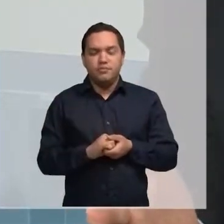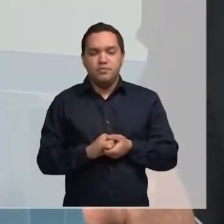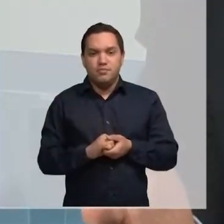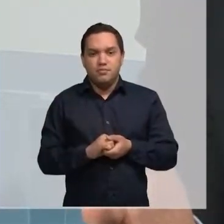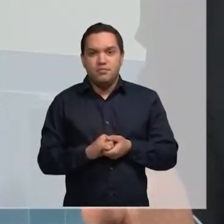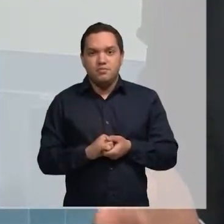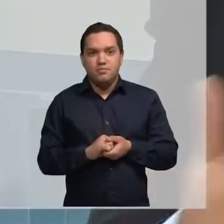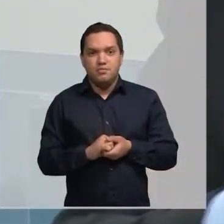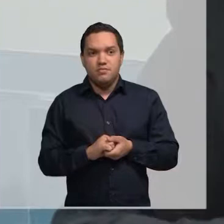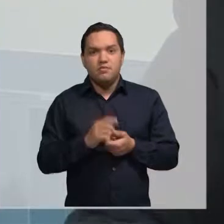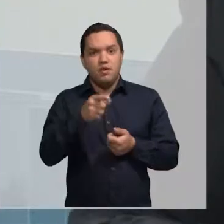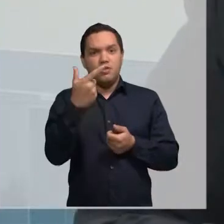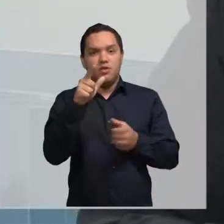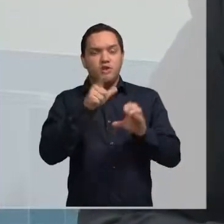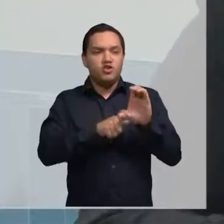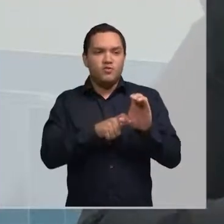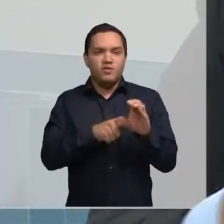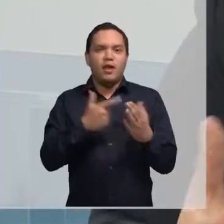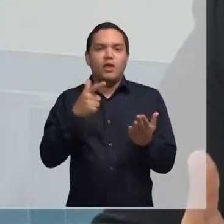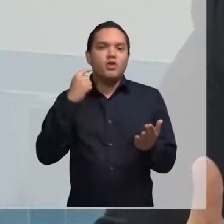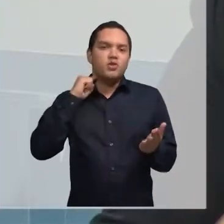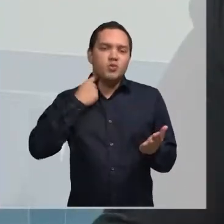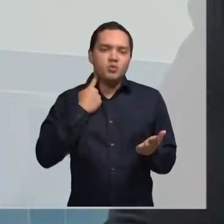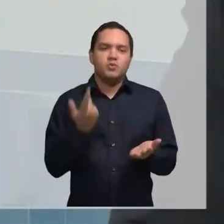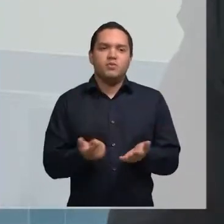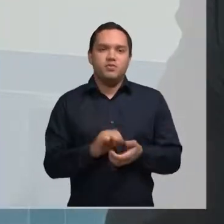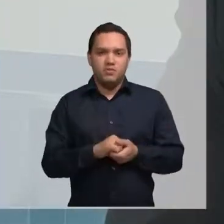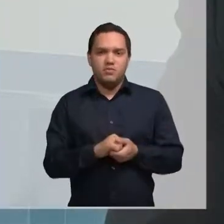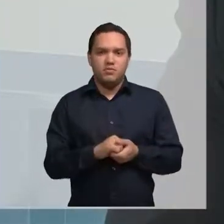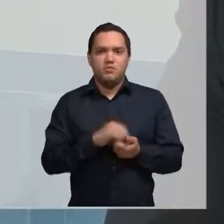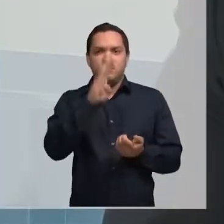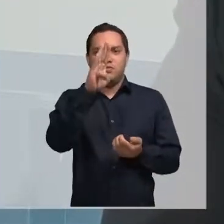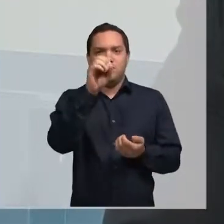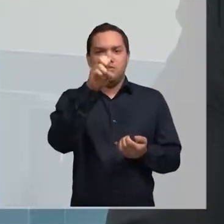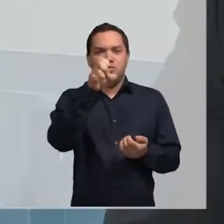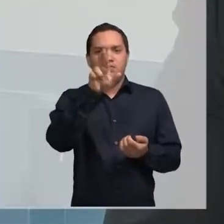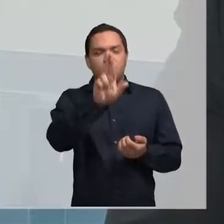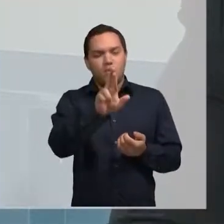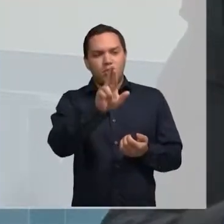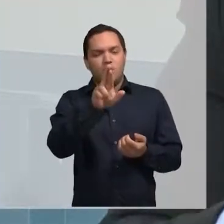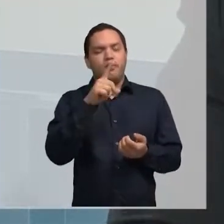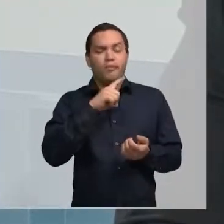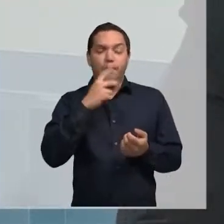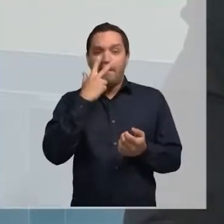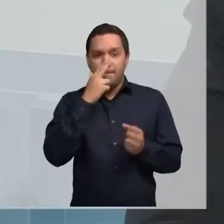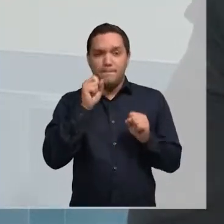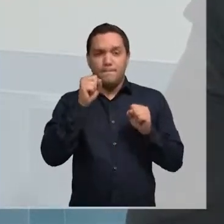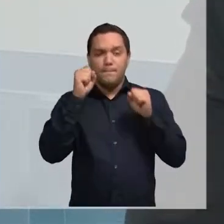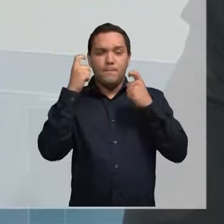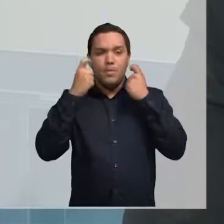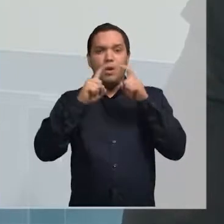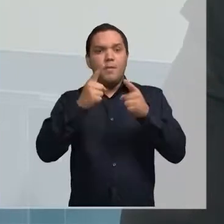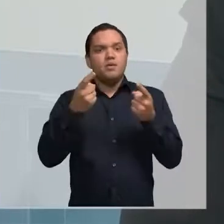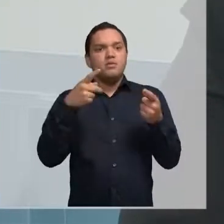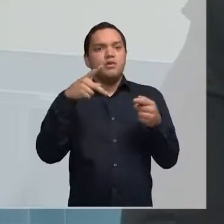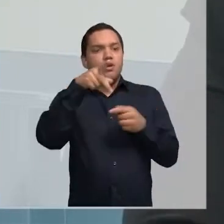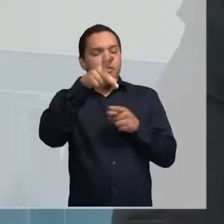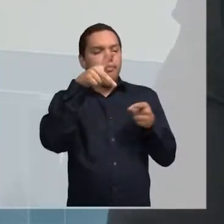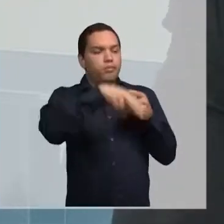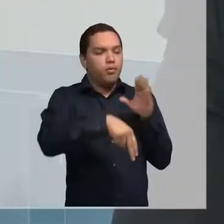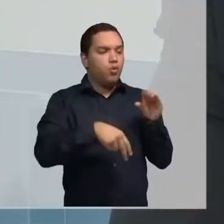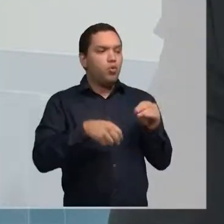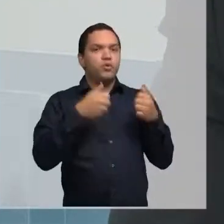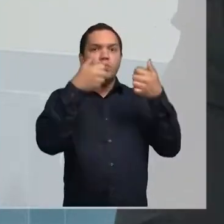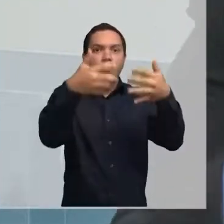inadimplentes. Foi o que eu entendi. Eu sei que isso não é verdade, o William Bonner deve estar preocupado com isso. Mas eu estou dizendo, ele não quis esclarecer isso. A empresa dele não está preocupada. Ele não